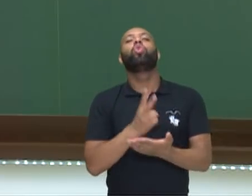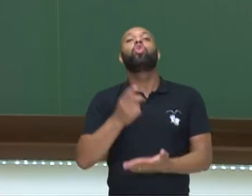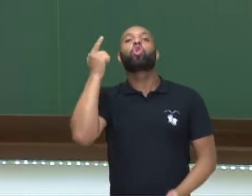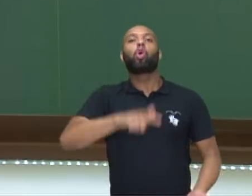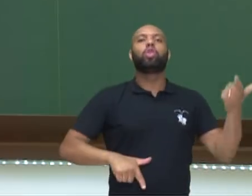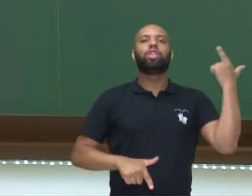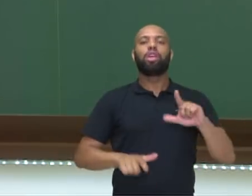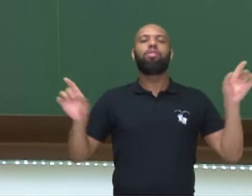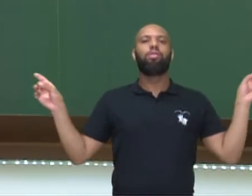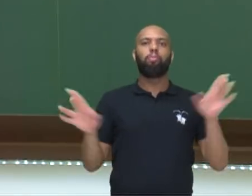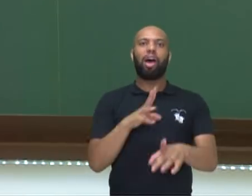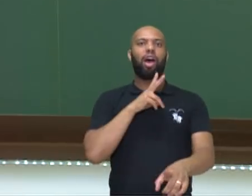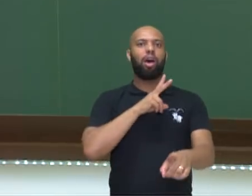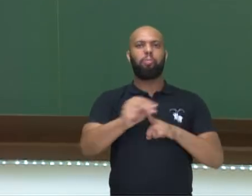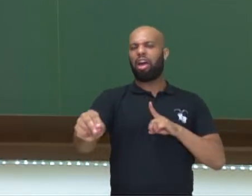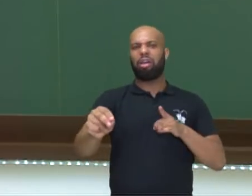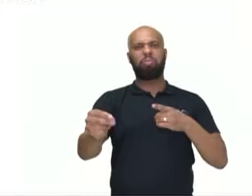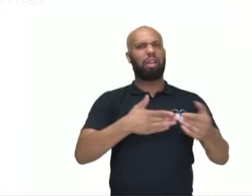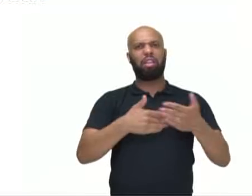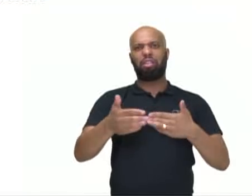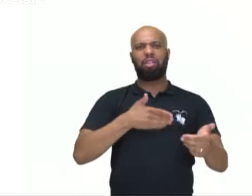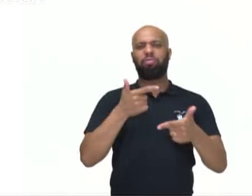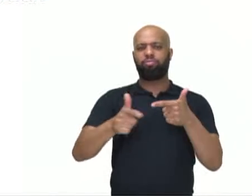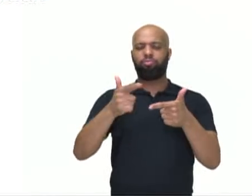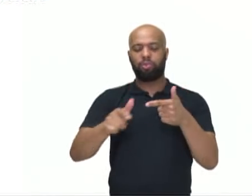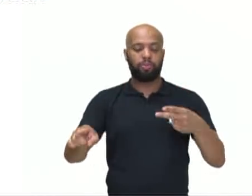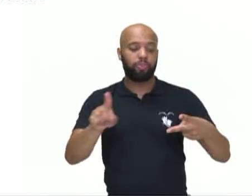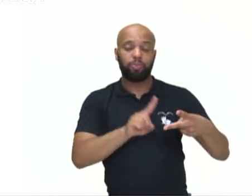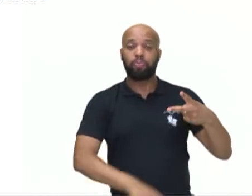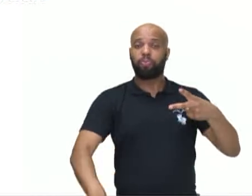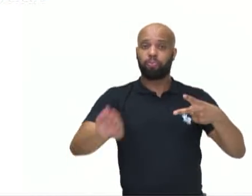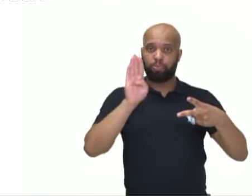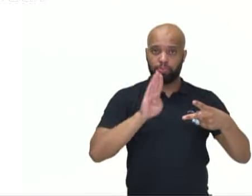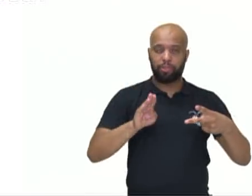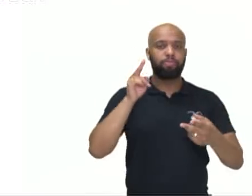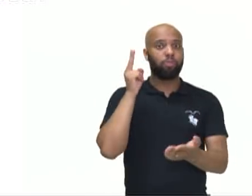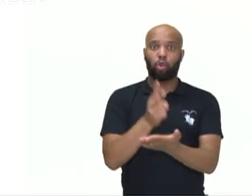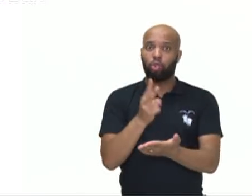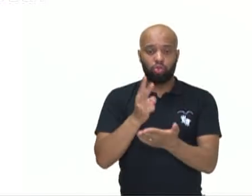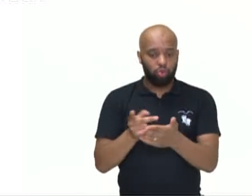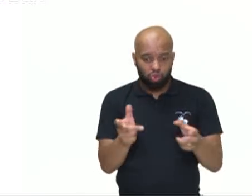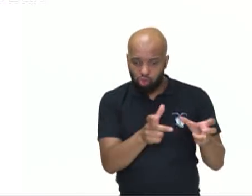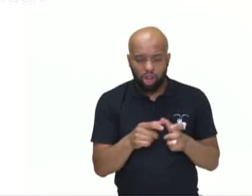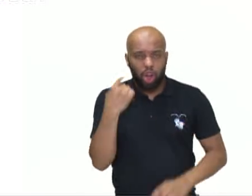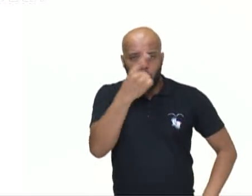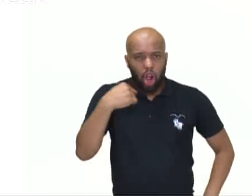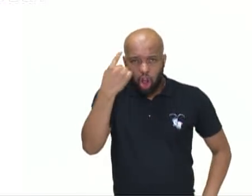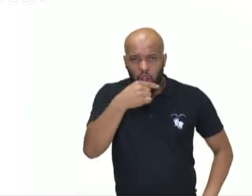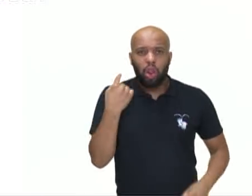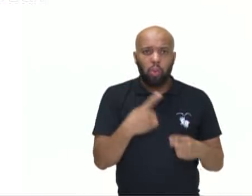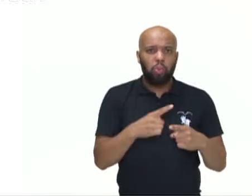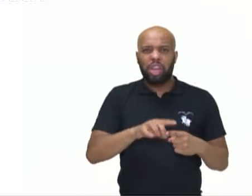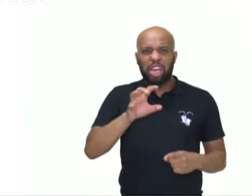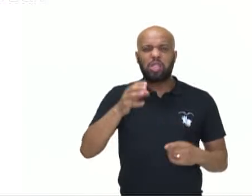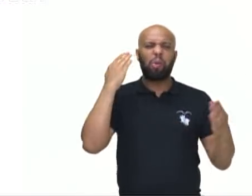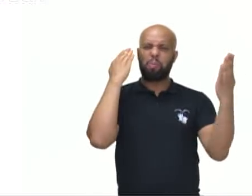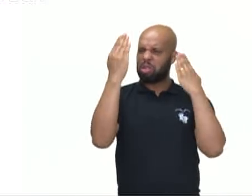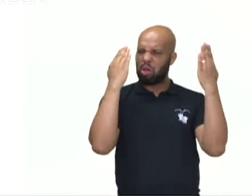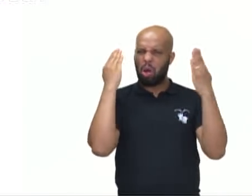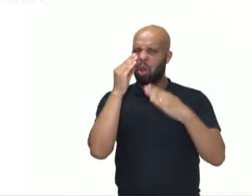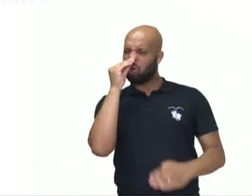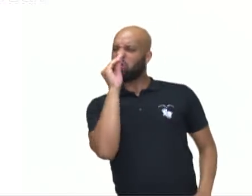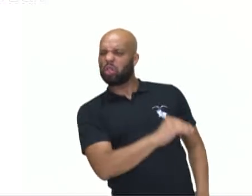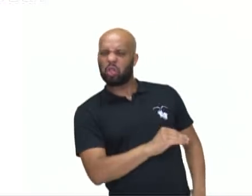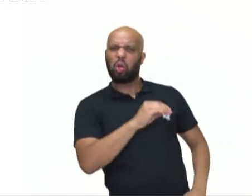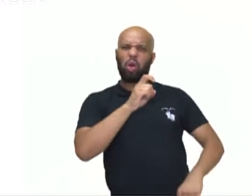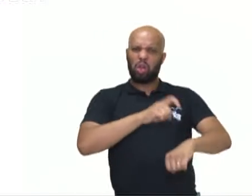e até o final, custe o que custar. B. Continuar jogando por inúmeras horas, pois isso é psicológico e